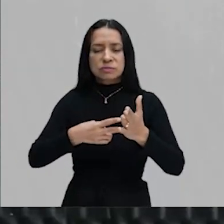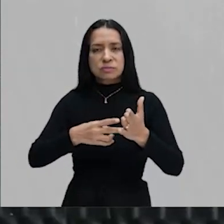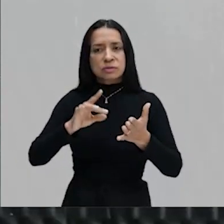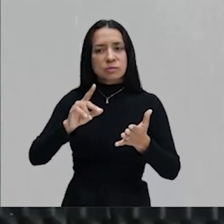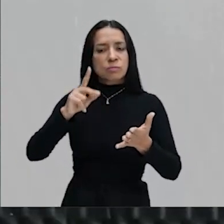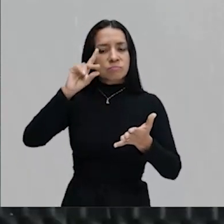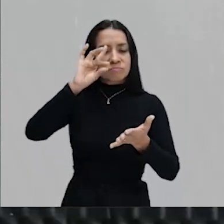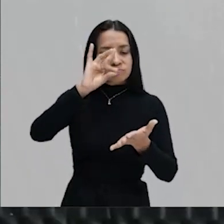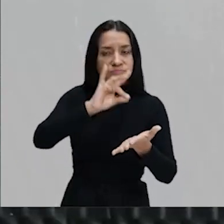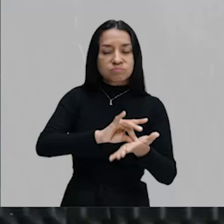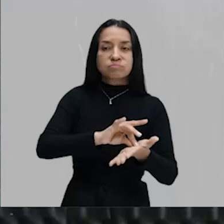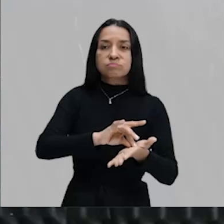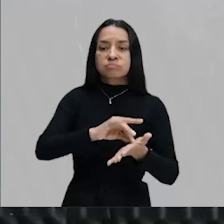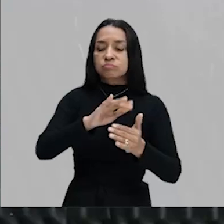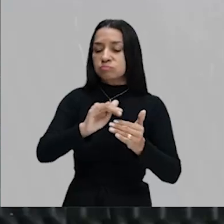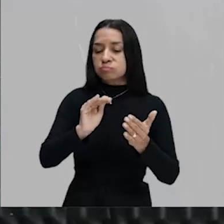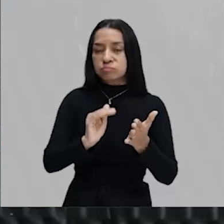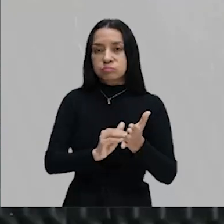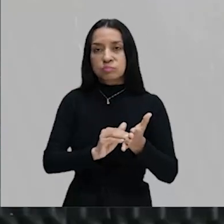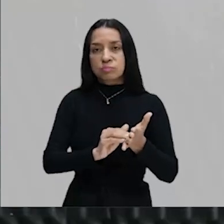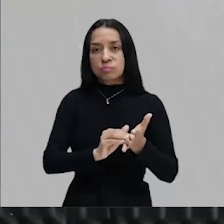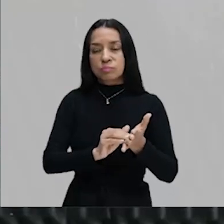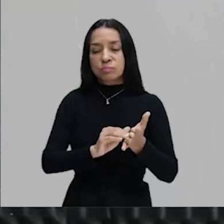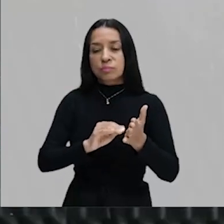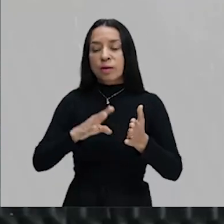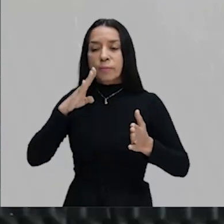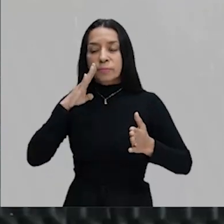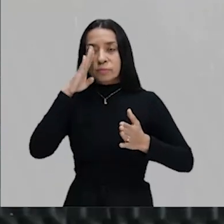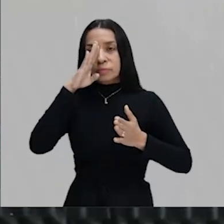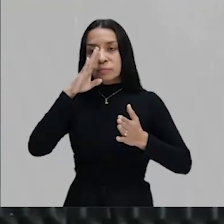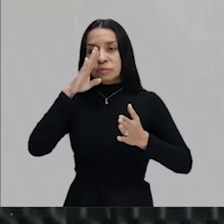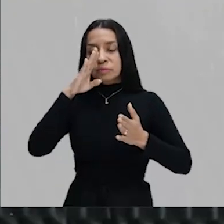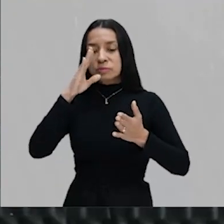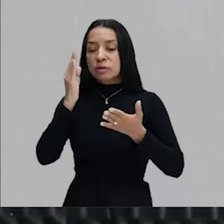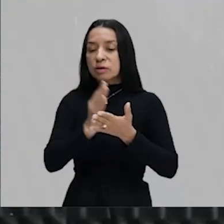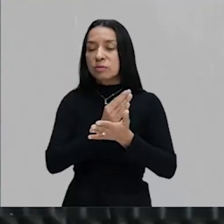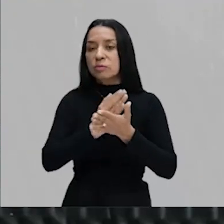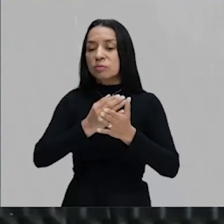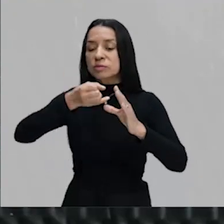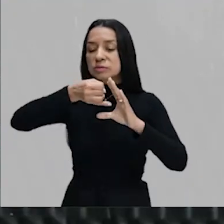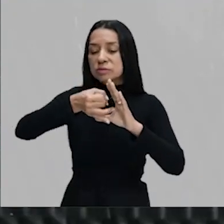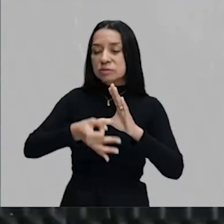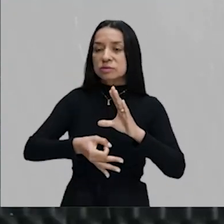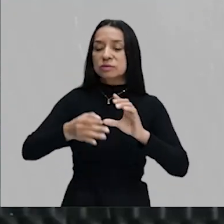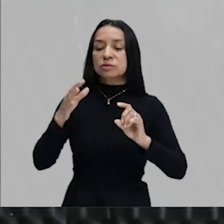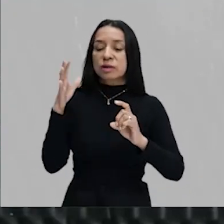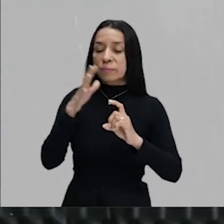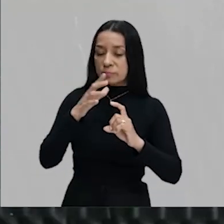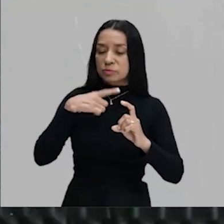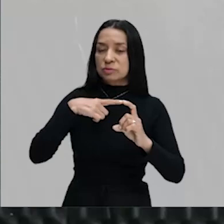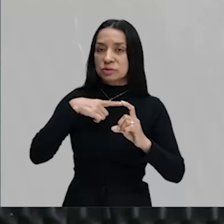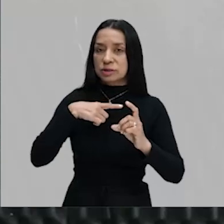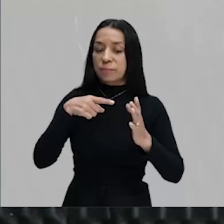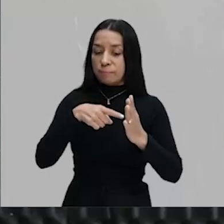impreterível, principalmente por algumas características místicas que ela vai carregando. Mas nós consideramos, evidentemente, um livro de